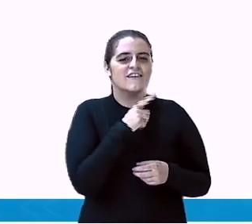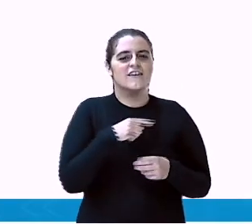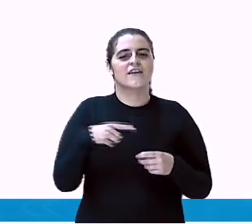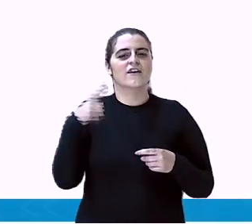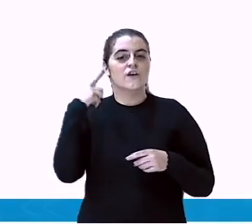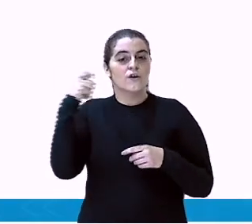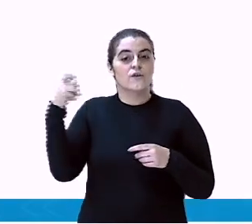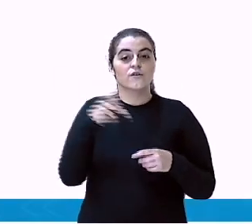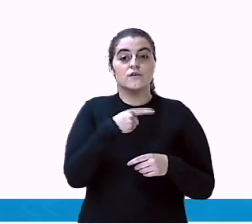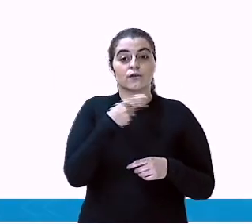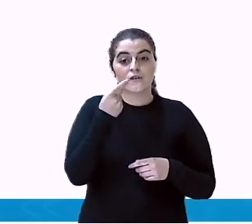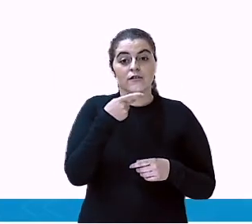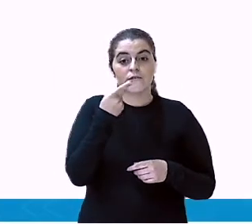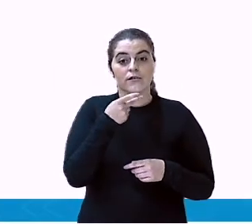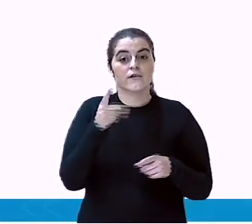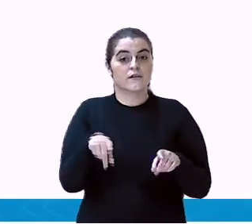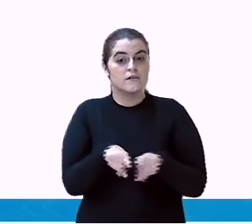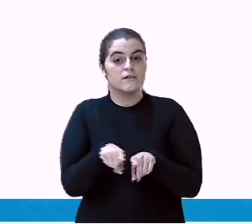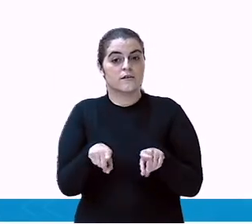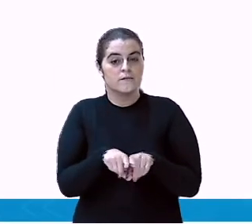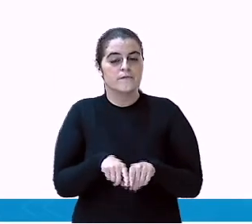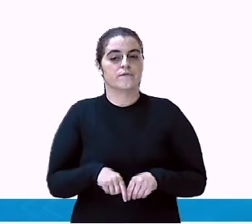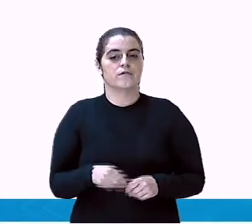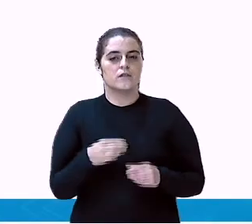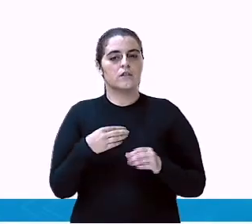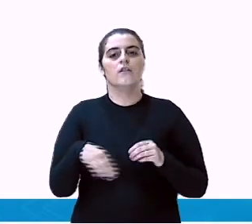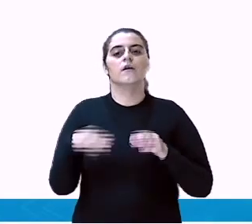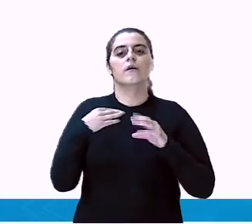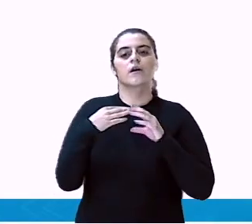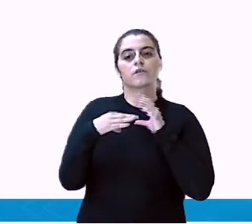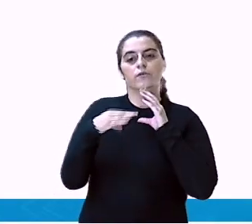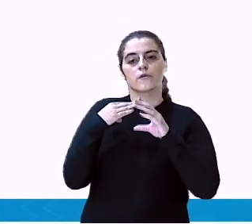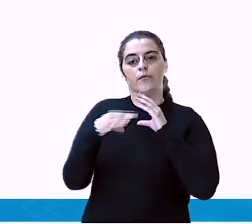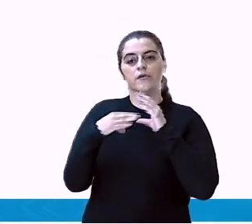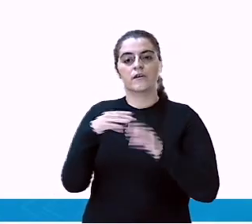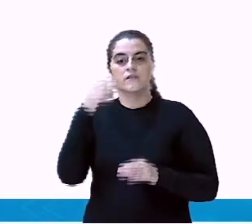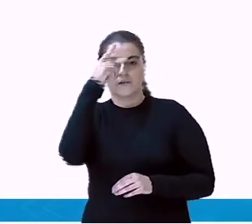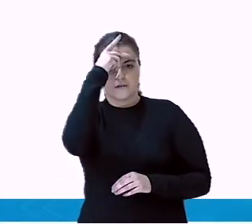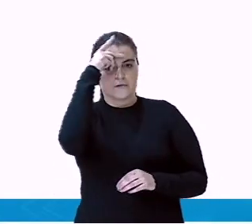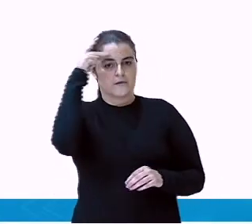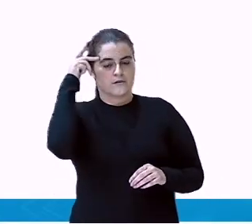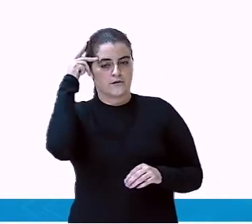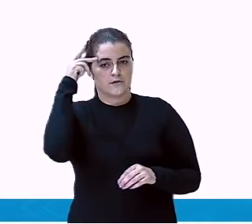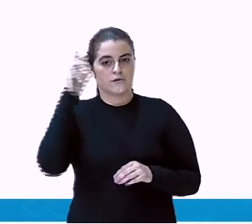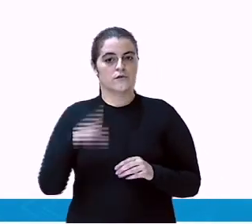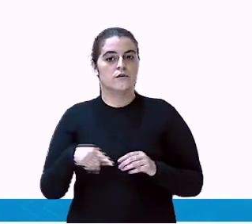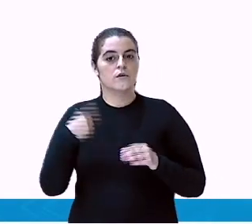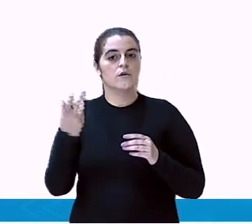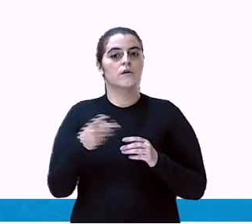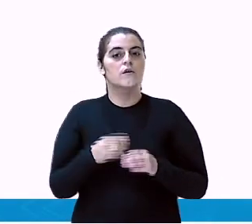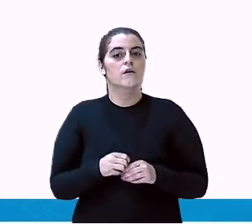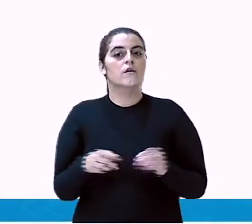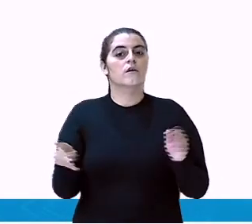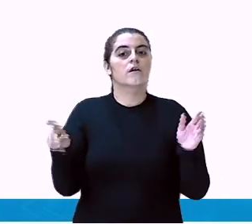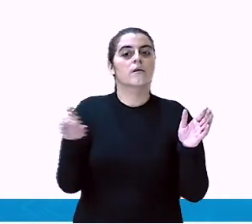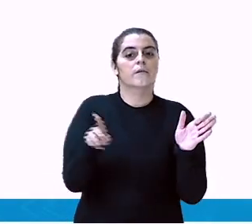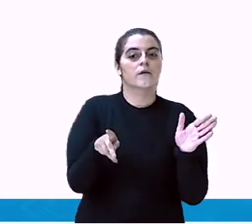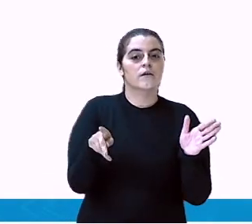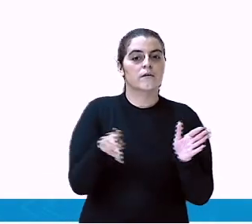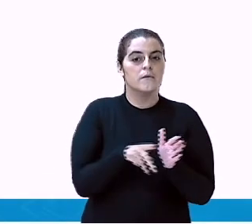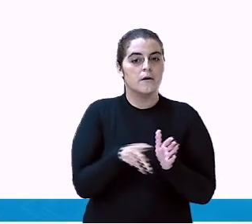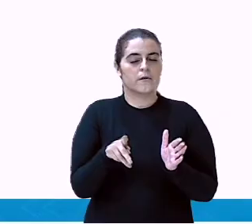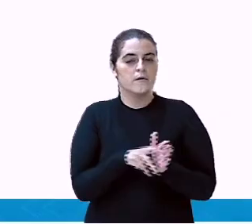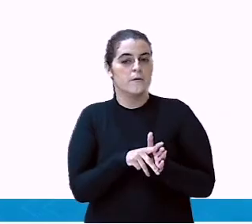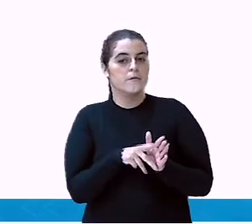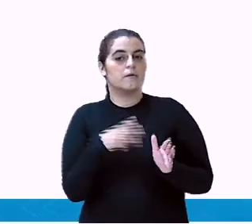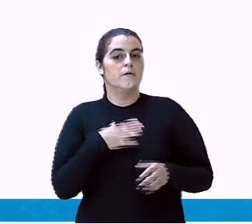sons da nossa fala. É um dos meios de comunicação do indivíduo com o exterior, particularmente com os seus semelhantes.